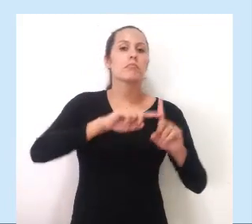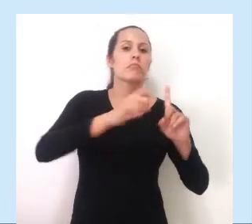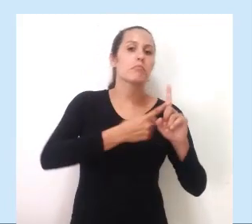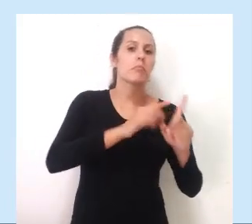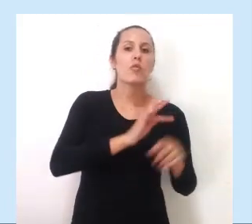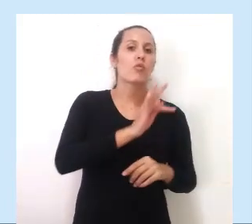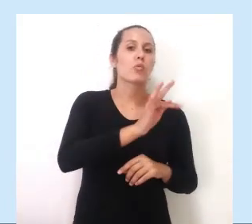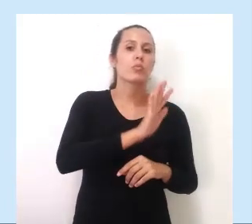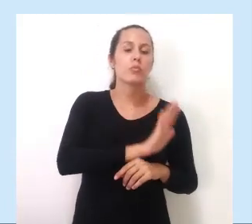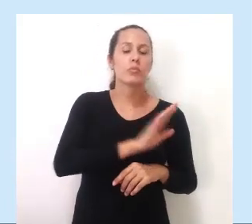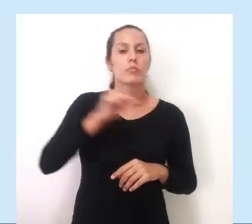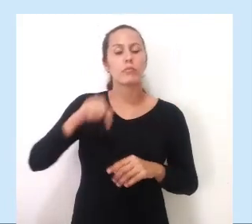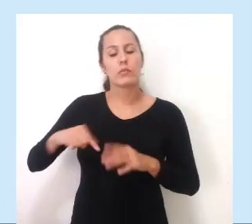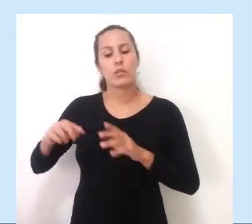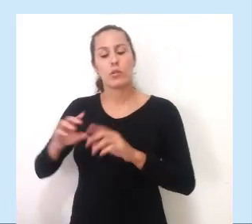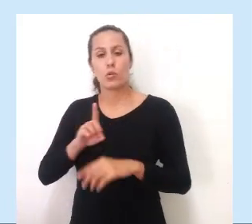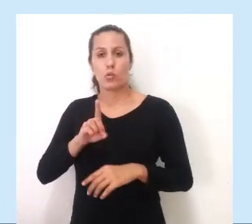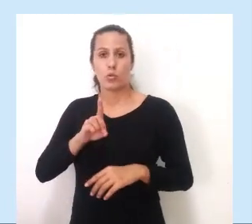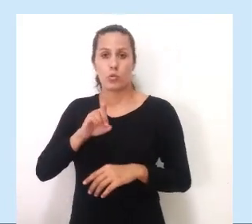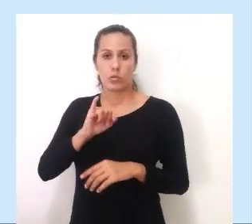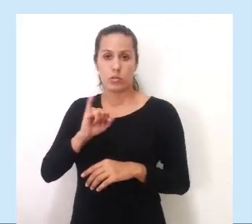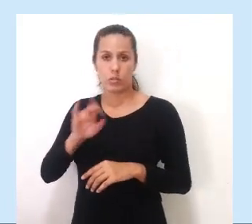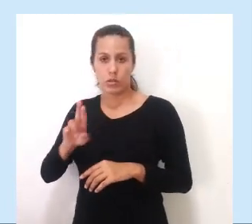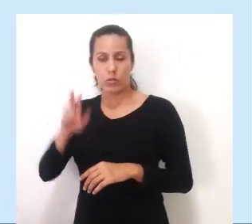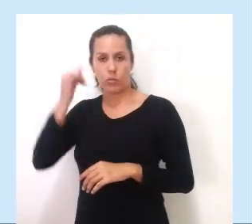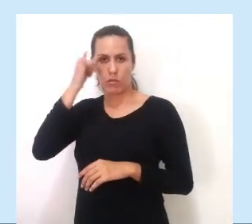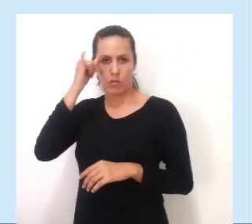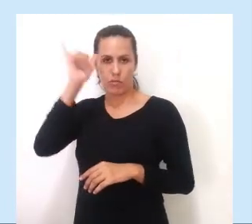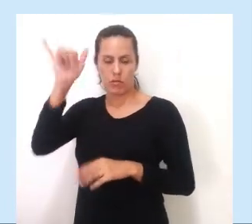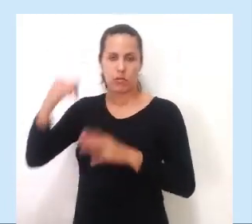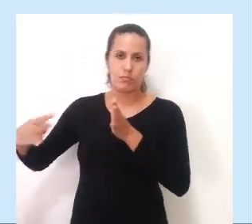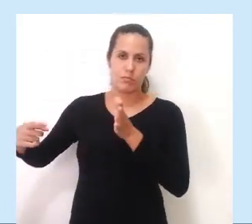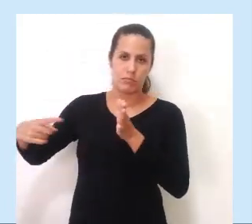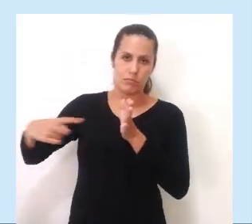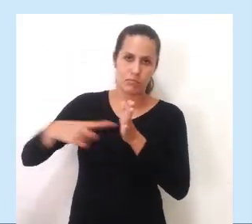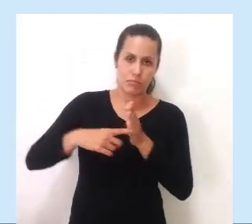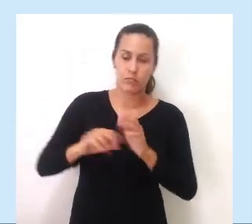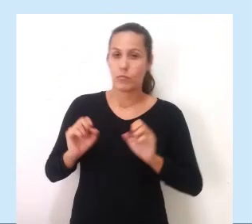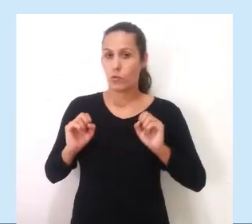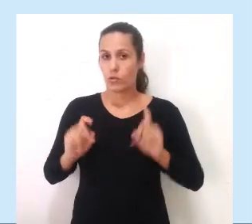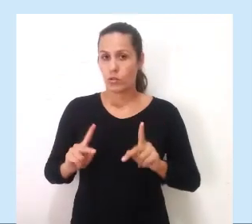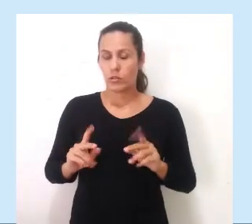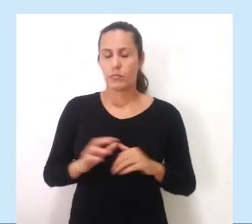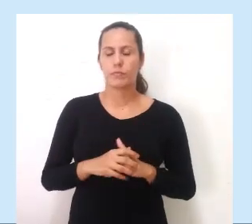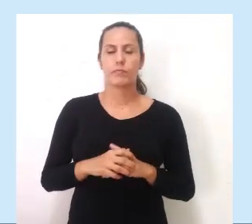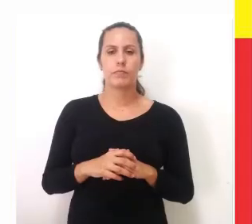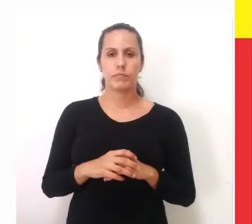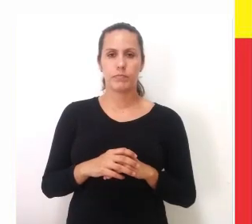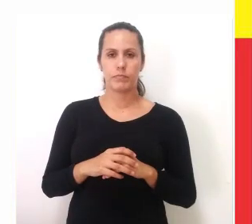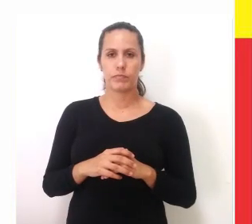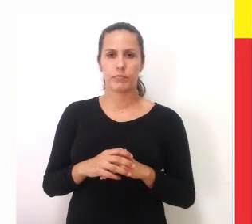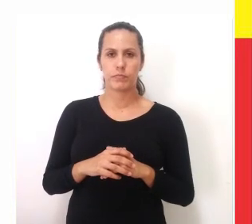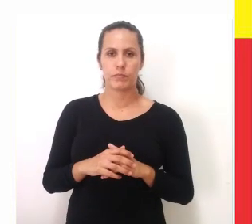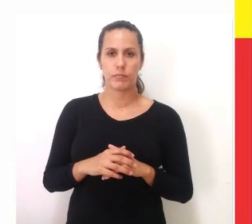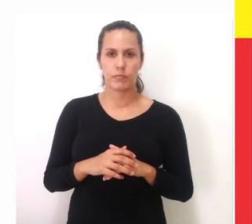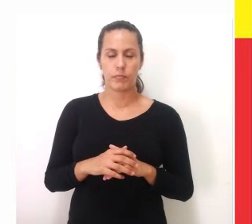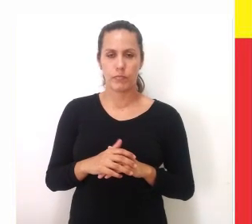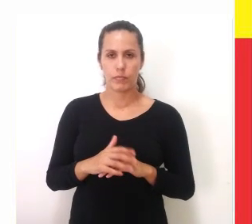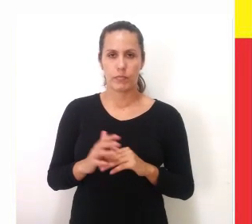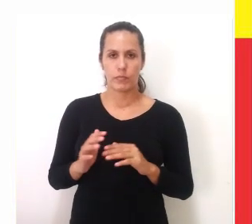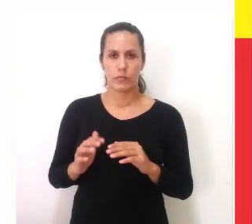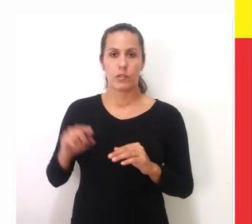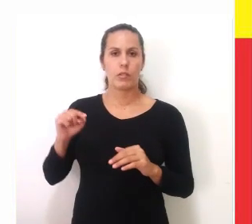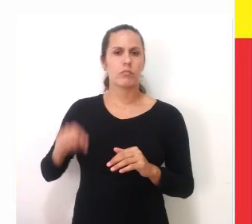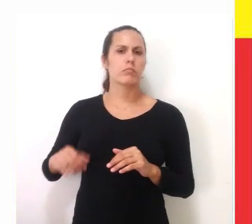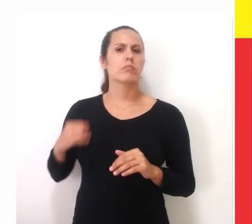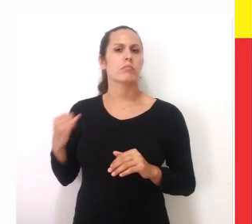no futuro um bebezão. Então, o DIU impede a chegada do espermatozoide, ok?